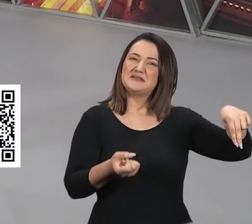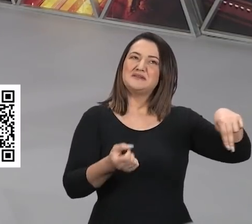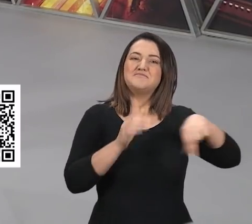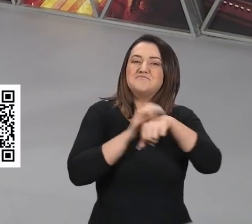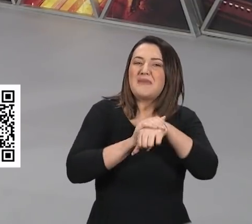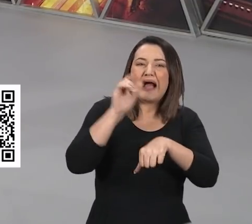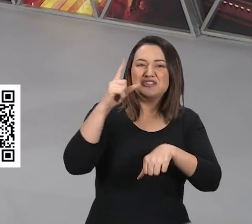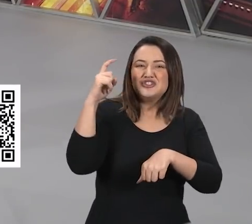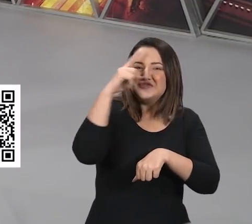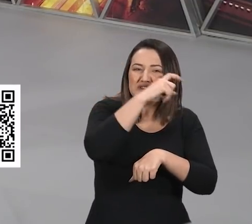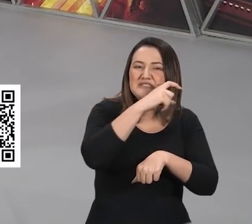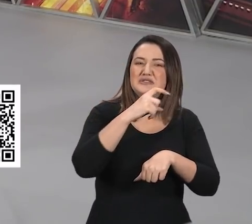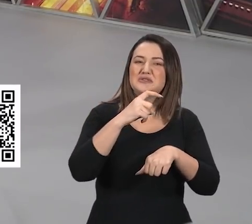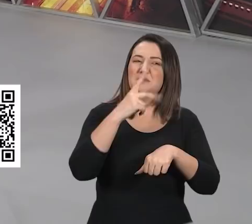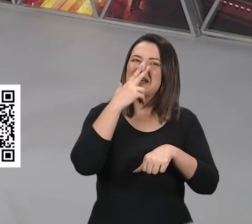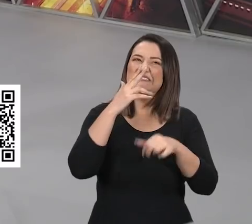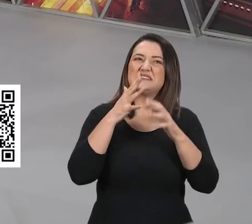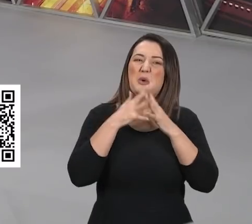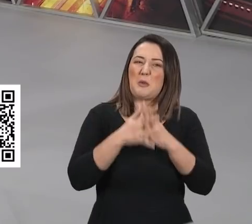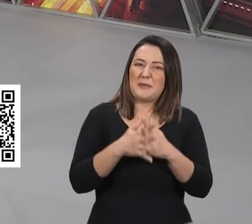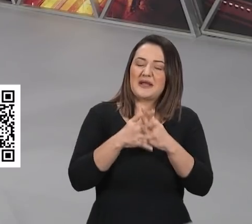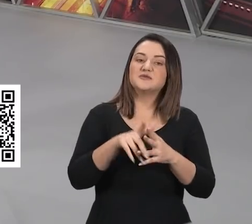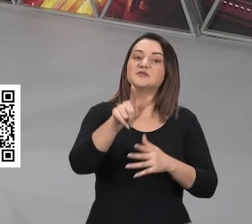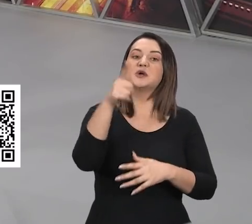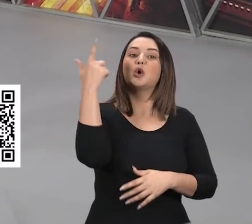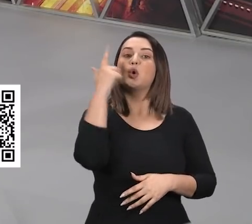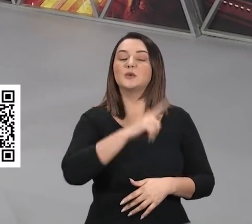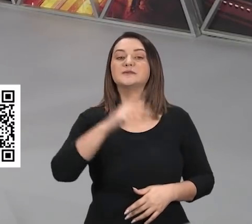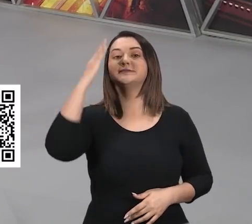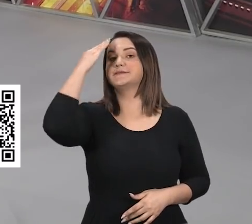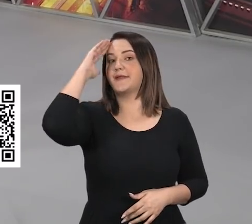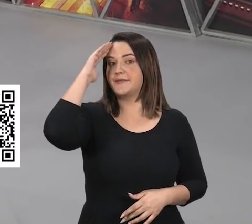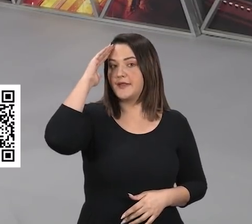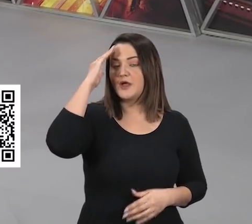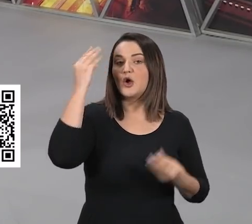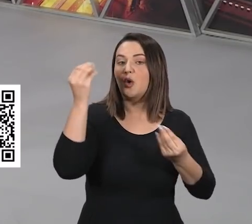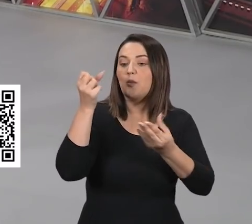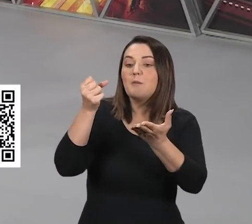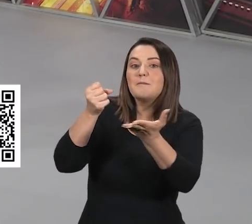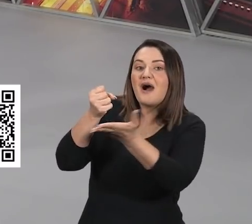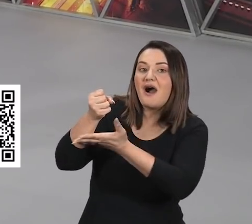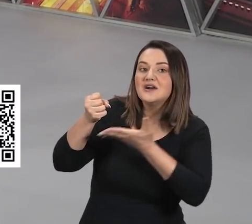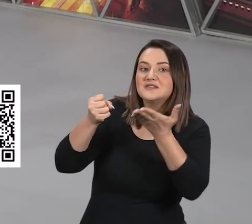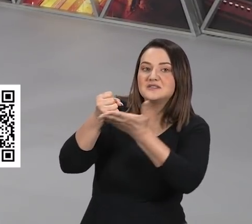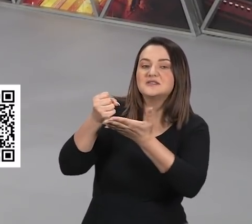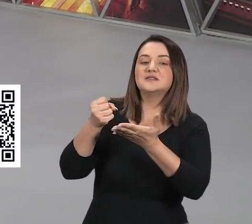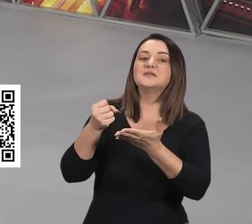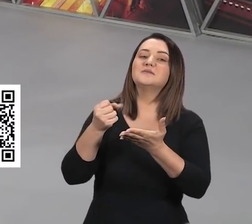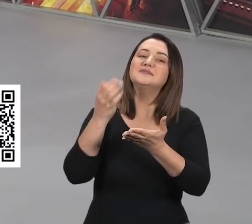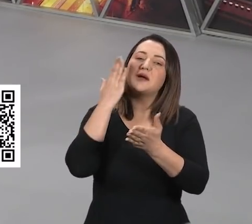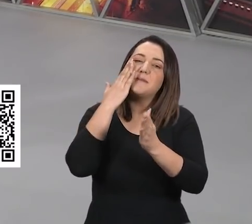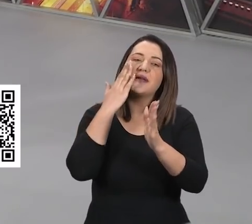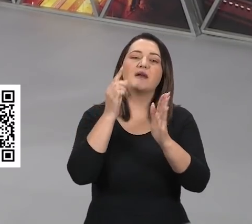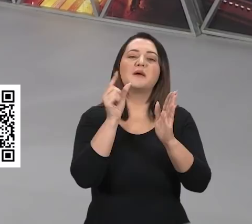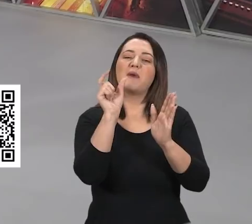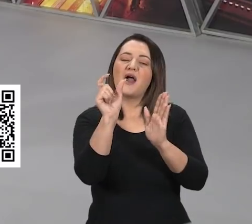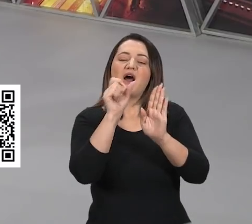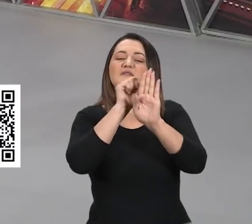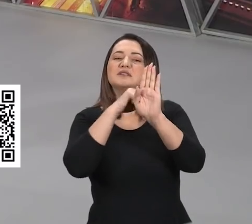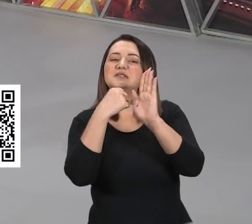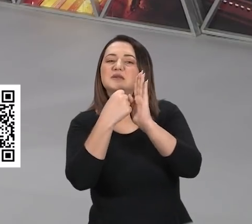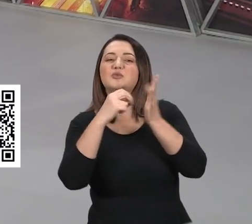as palavras mais complexas, mais estranhas, para que você possa entender a base, ter uma base